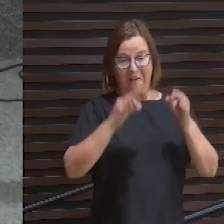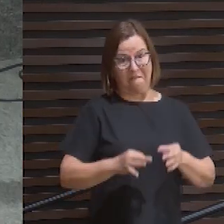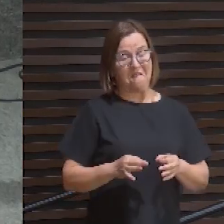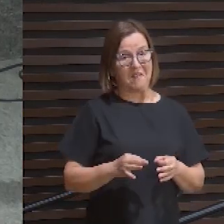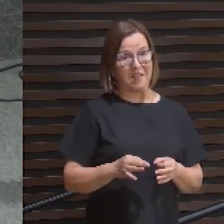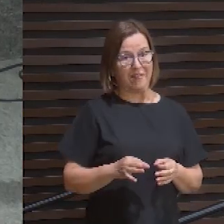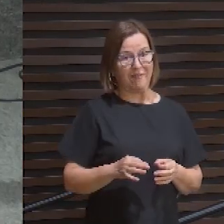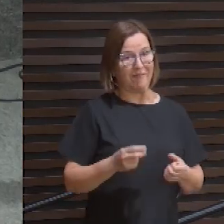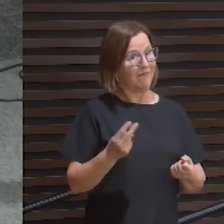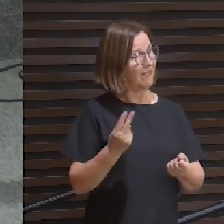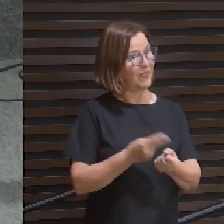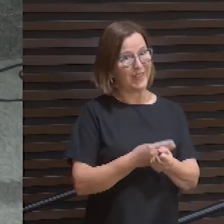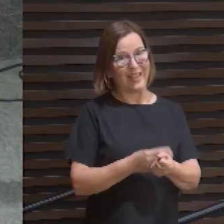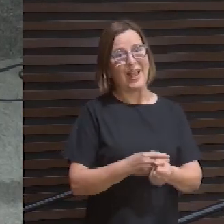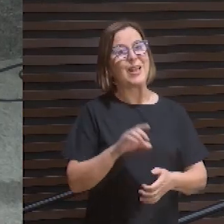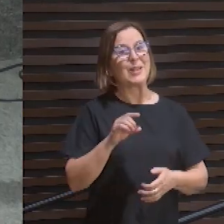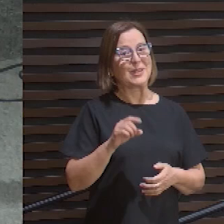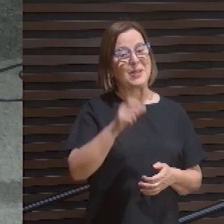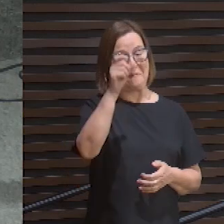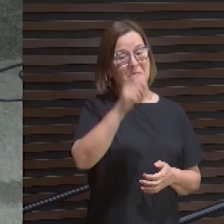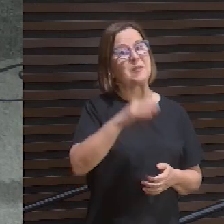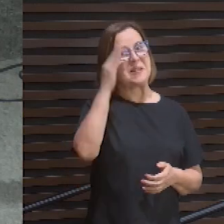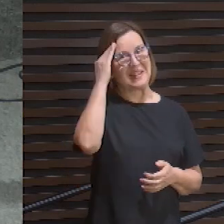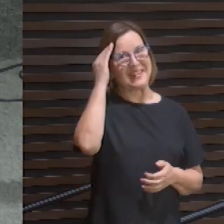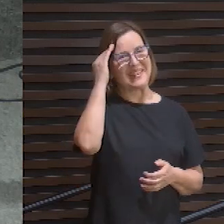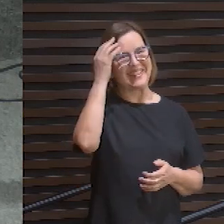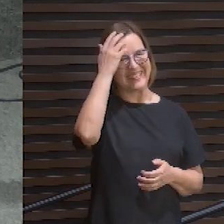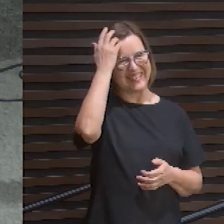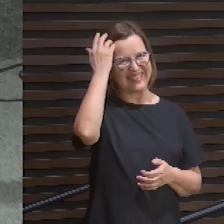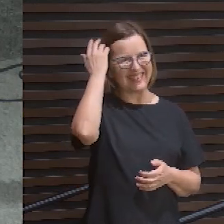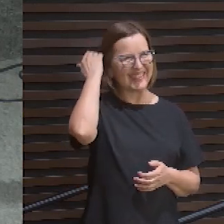é só para quem sabe.